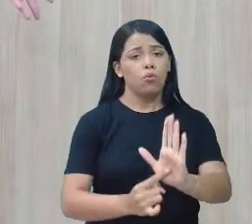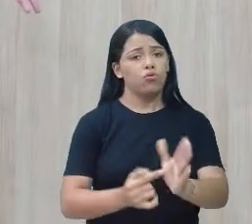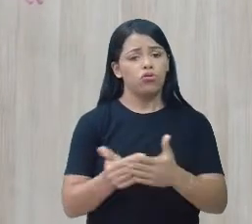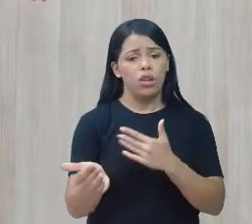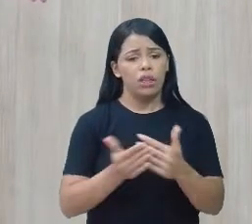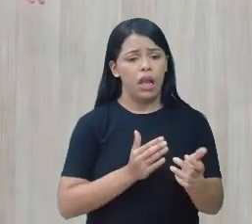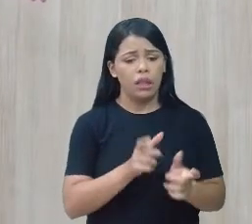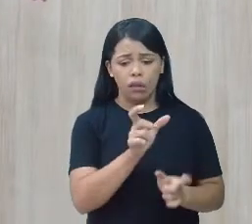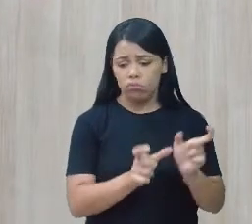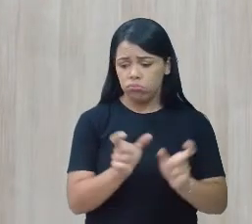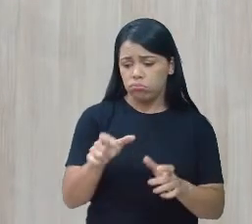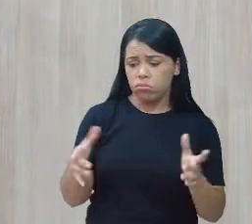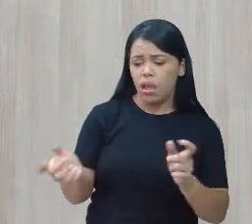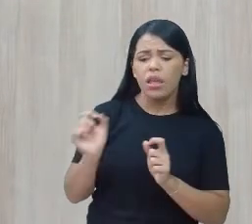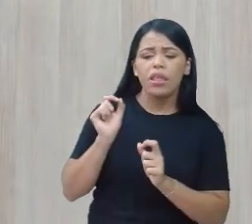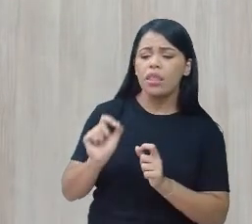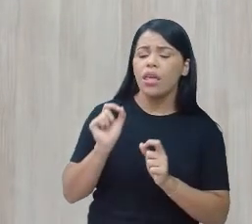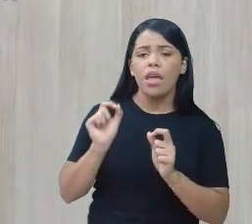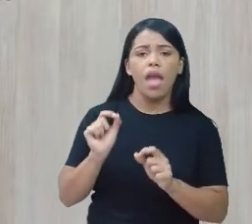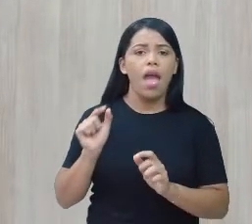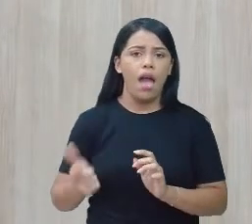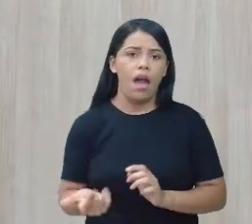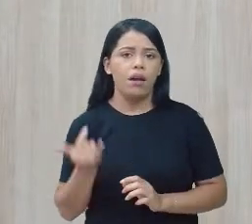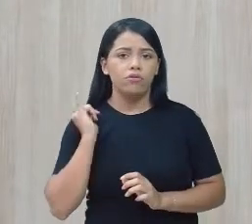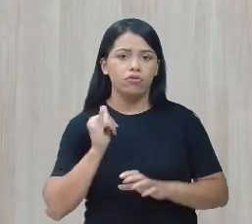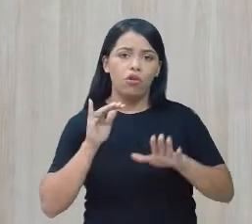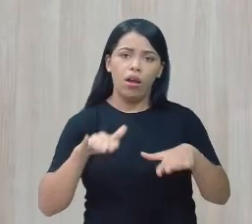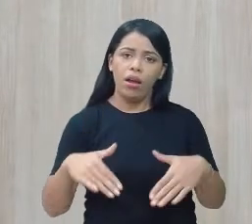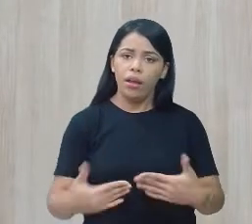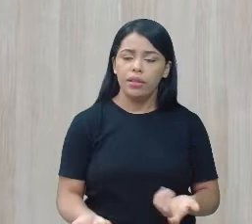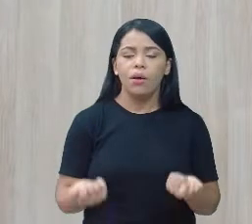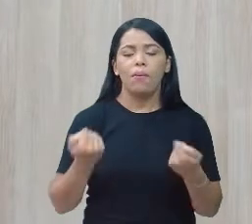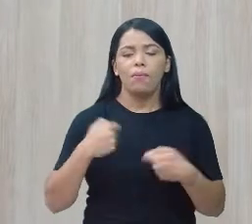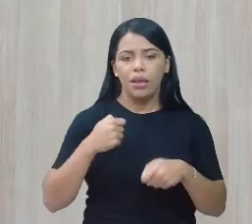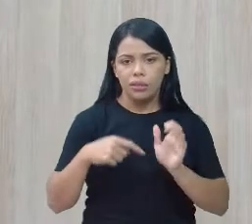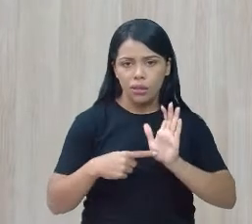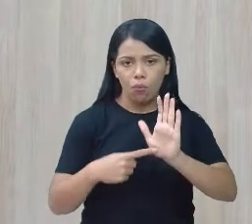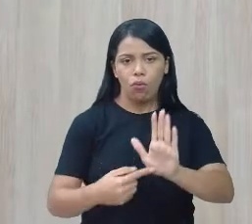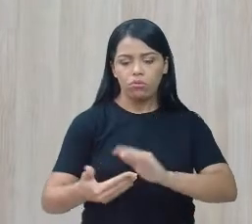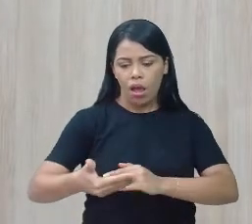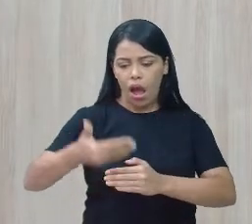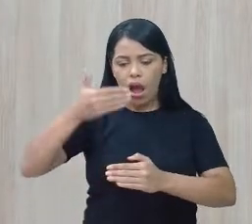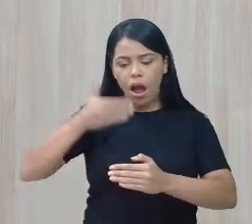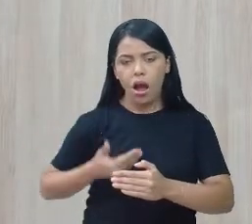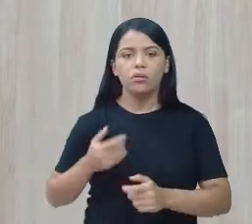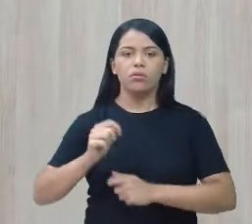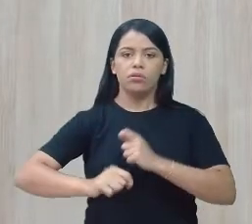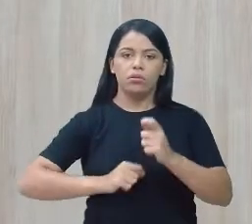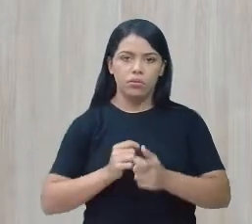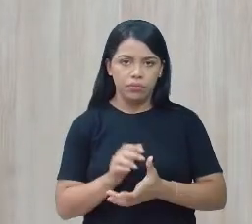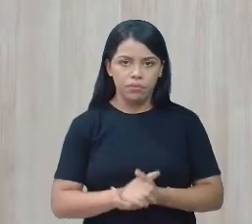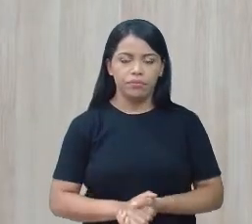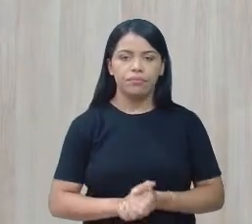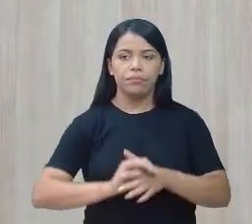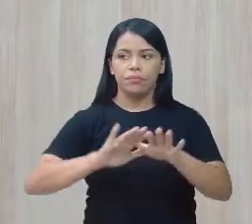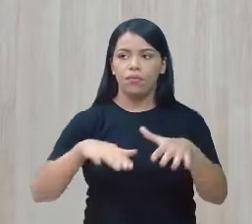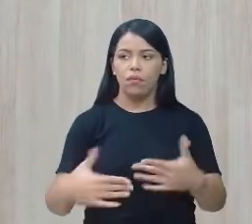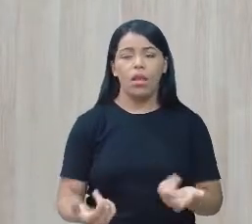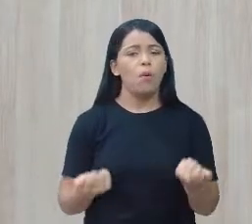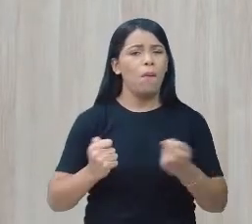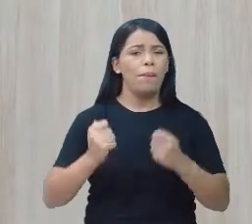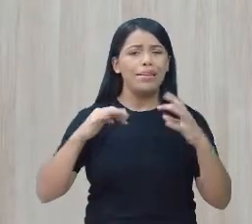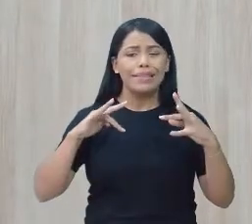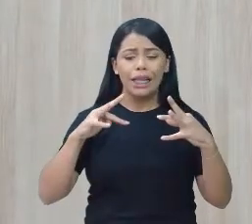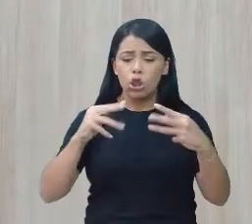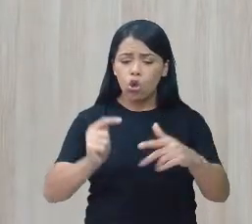está vivendo aquela história, né? Então, a personagem principal, ao menos ela, tá certo? Nem todas as personagens precisam